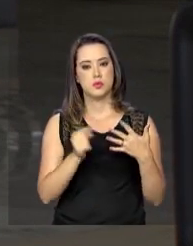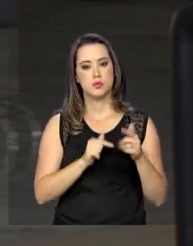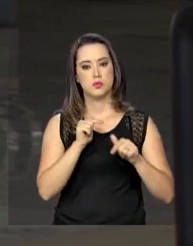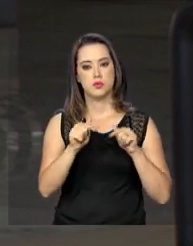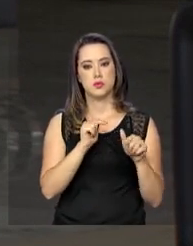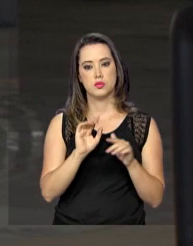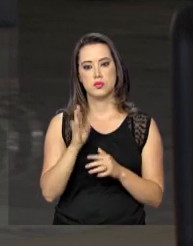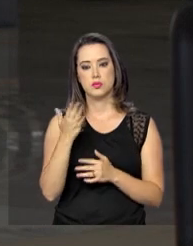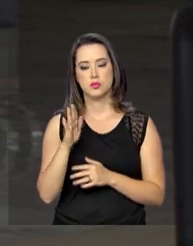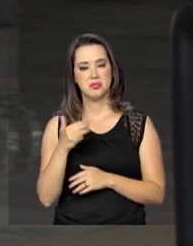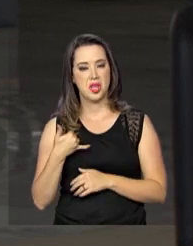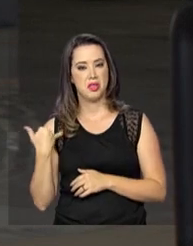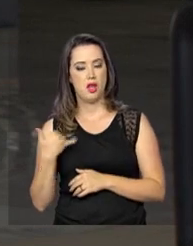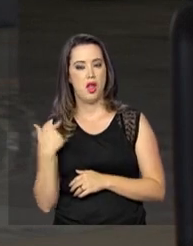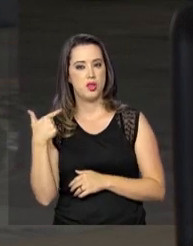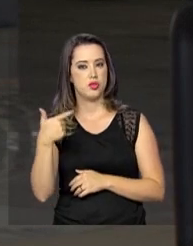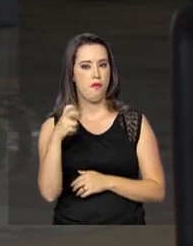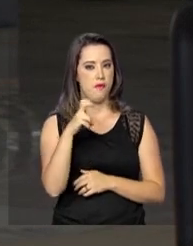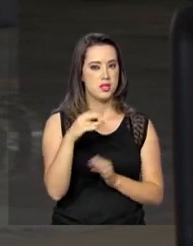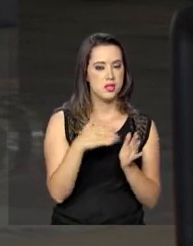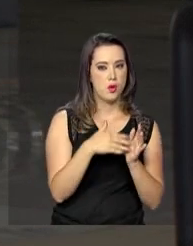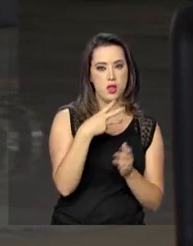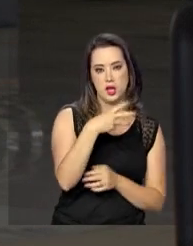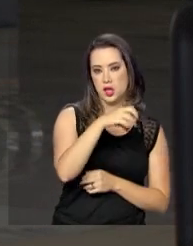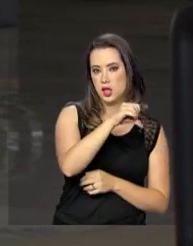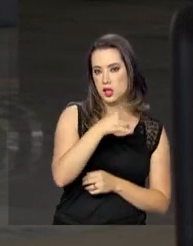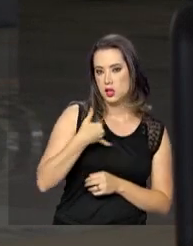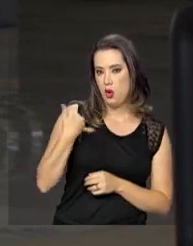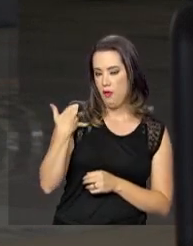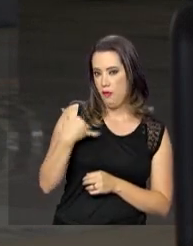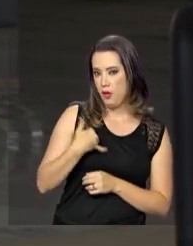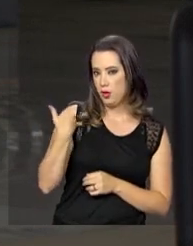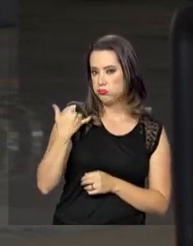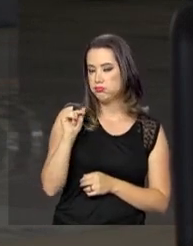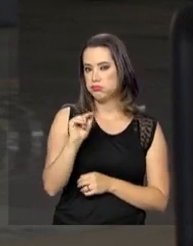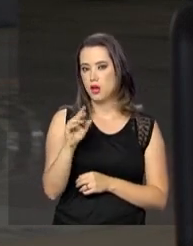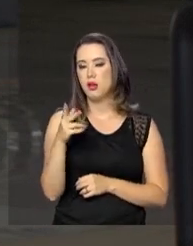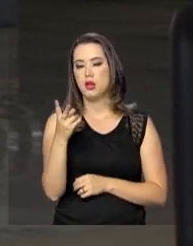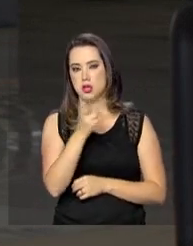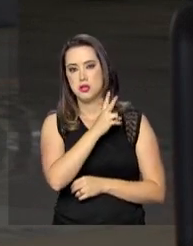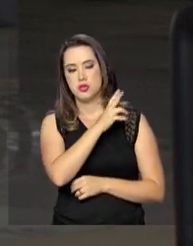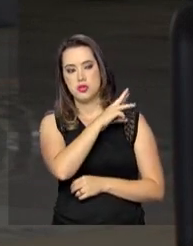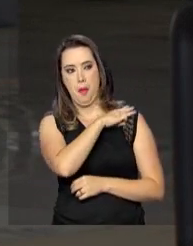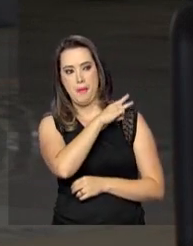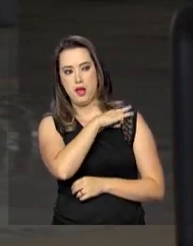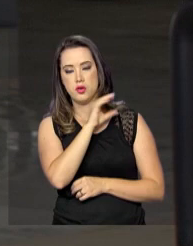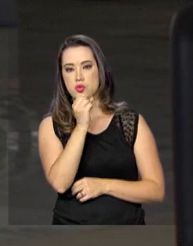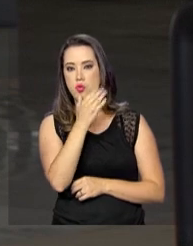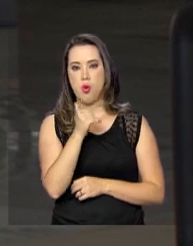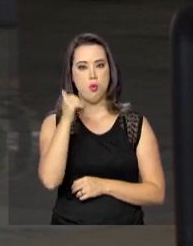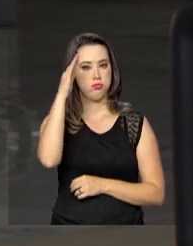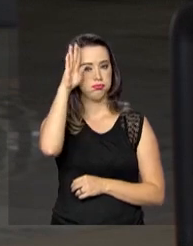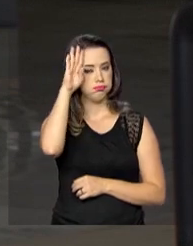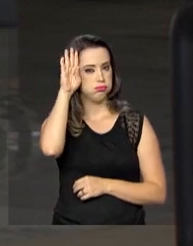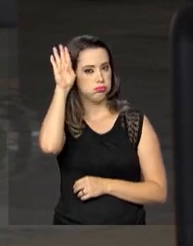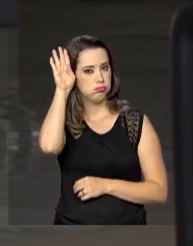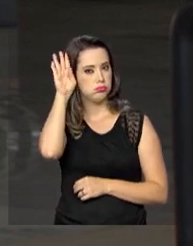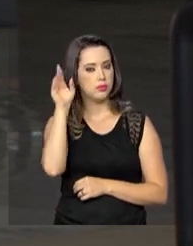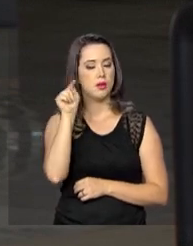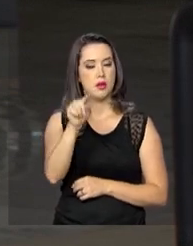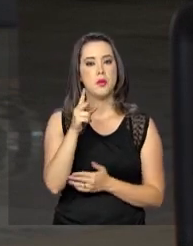com idades de 25 a 39 anos de idade com 2º grau completo ou superior incompleto